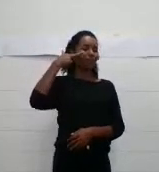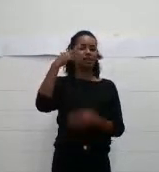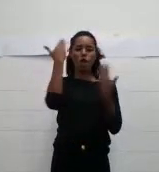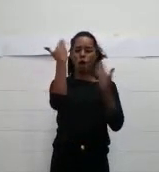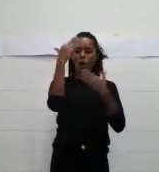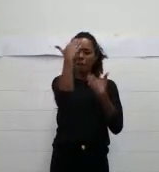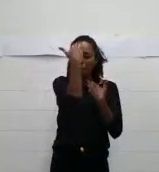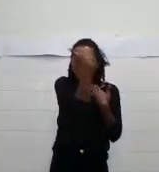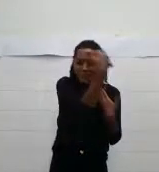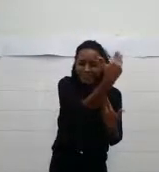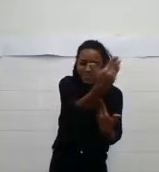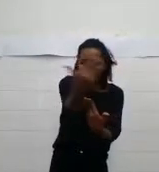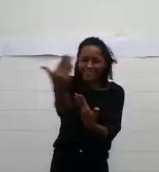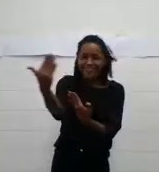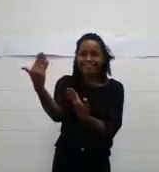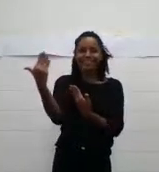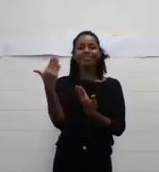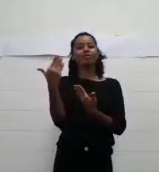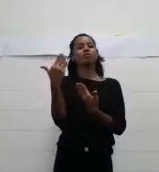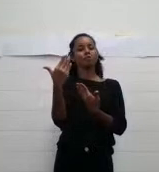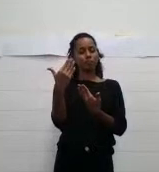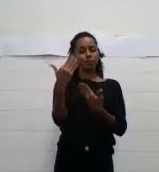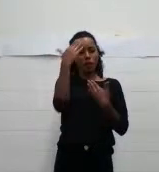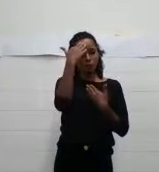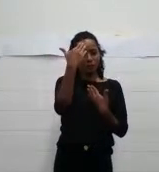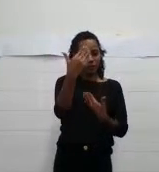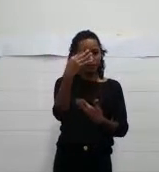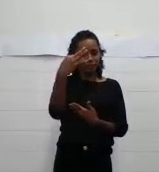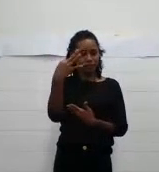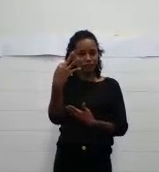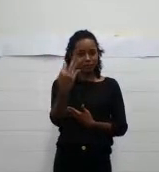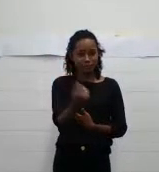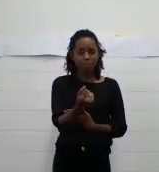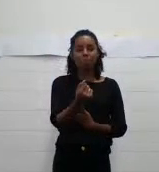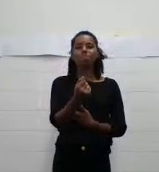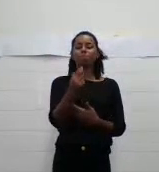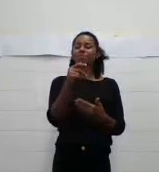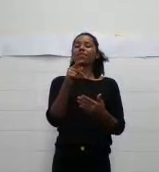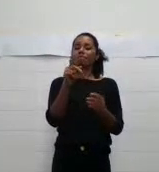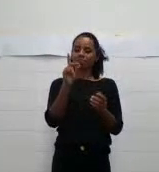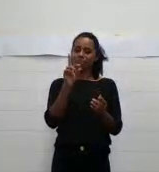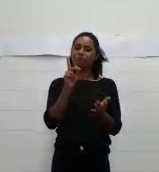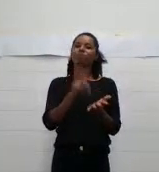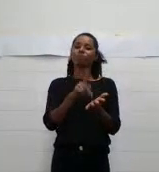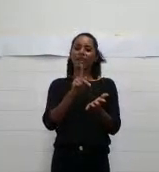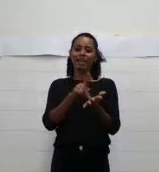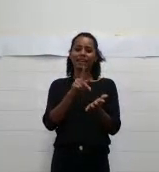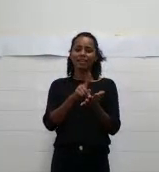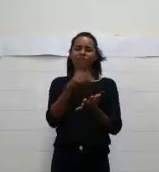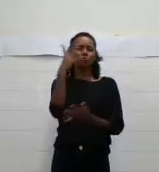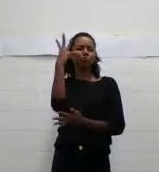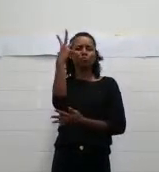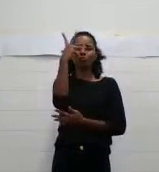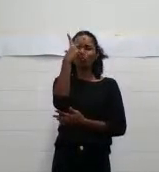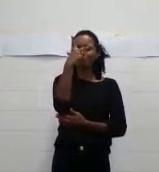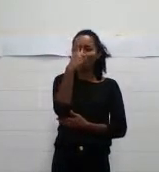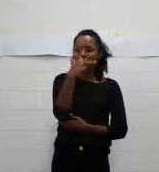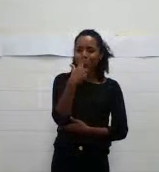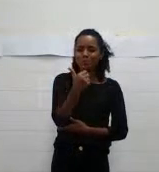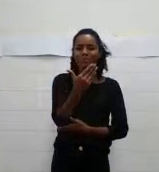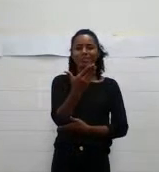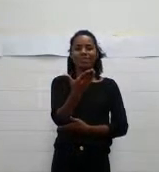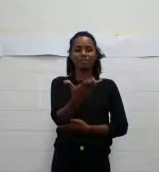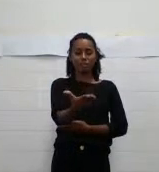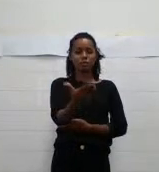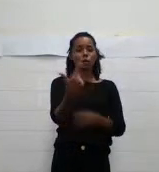obrigada a todos vocês e a todas vocês. Realmente tem sido uma belíssima apresentação também da parte